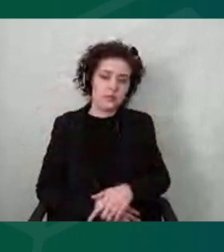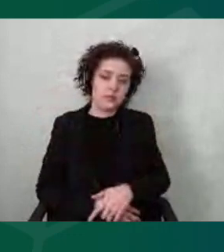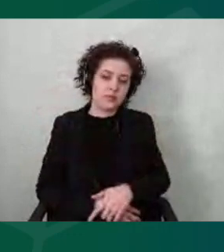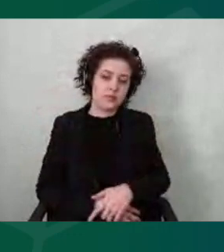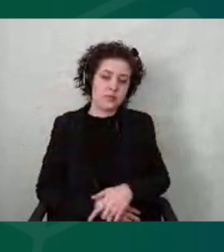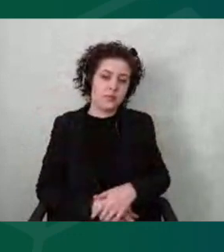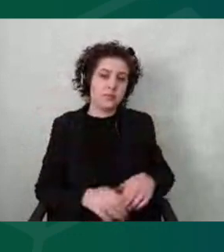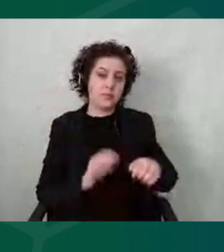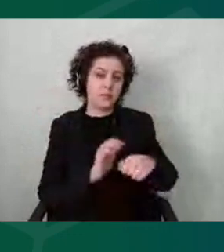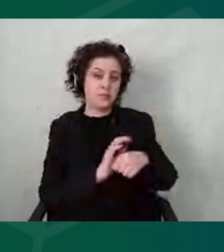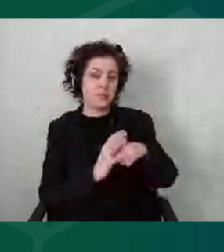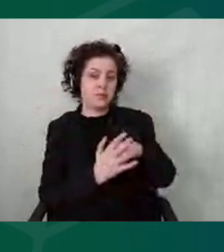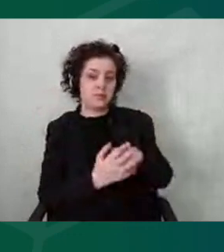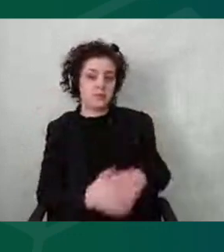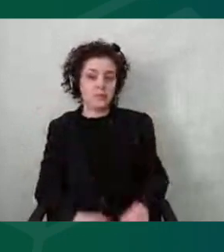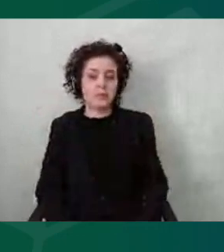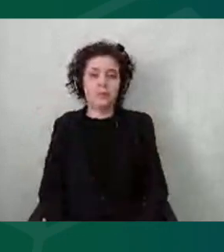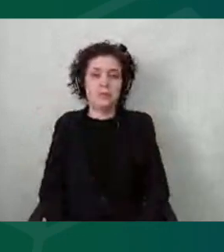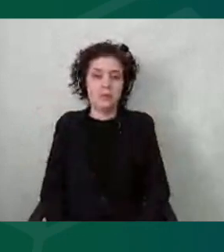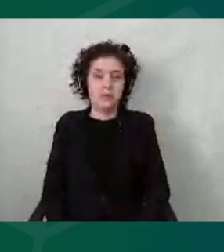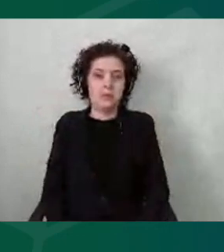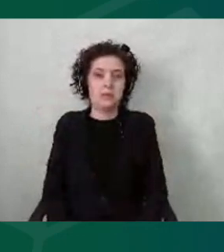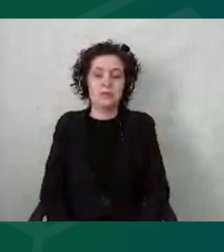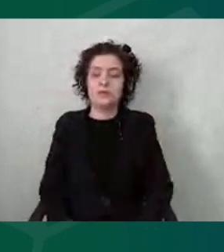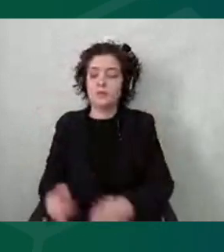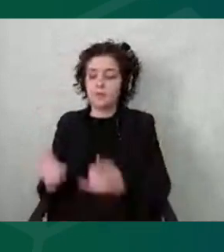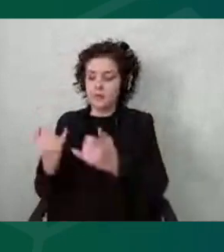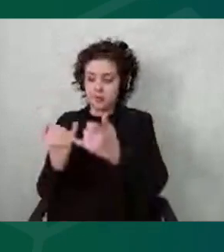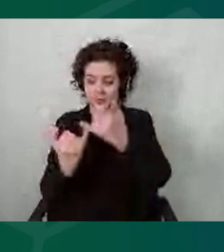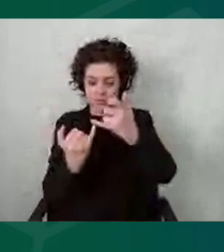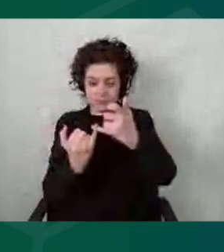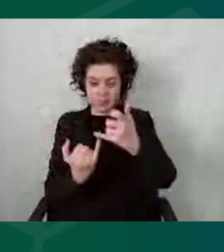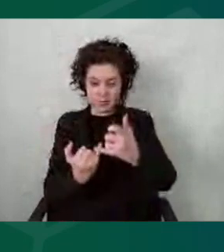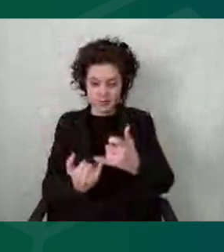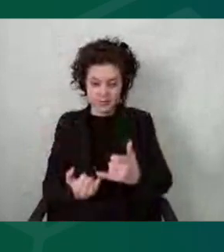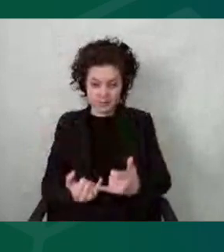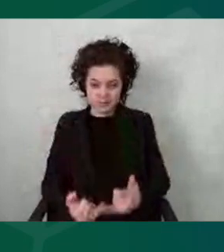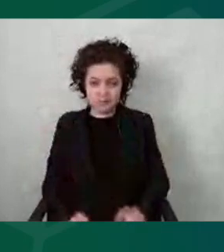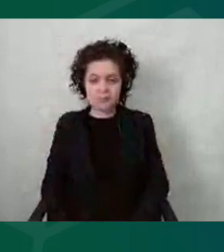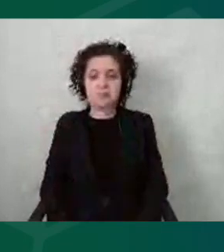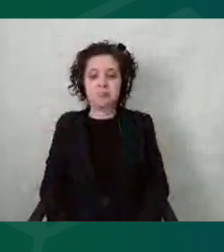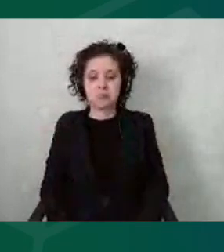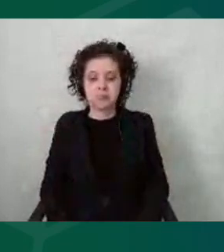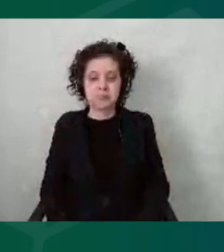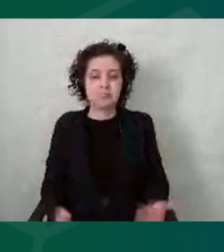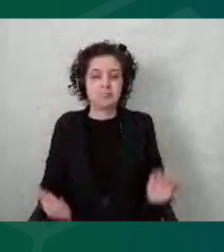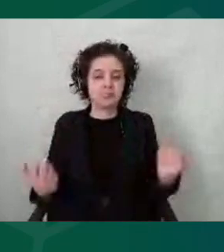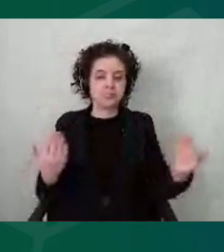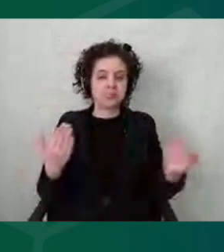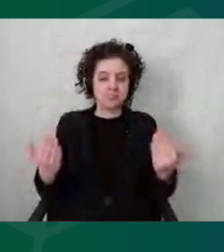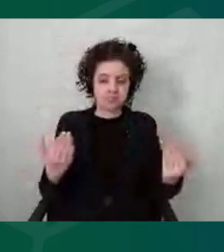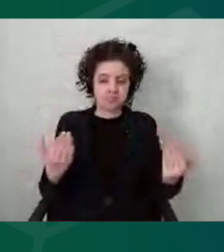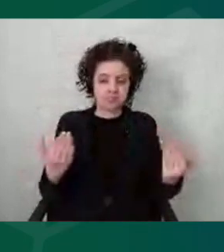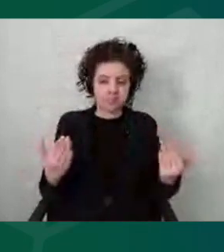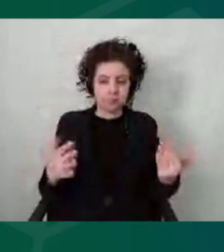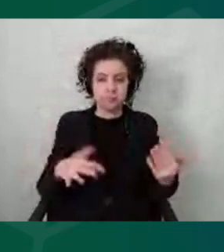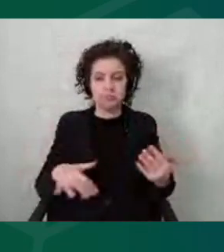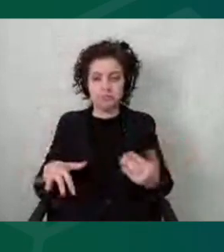Covid-19. Então, essas semelhanças, passo o próximo, por favor, entre mecanismos